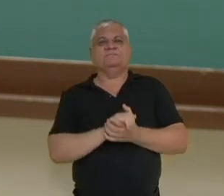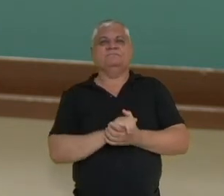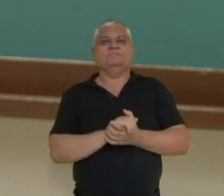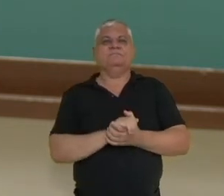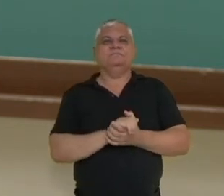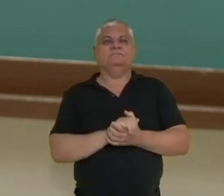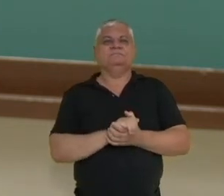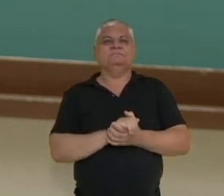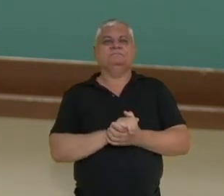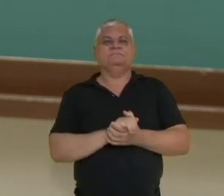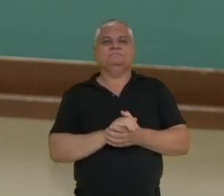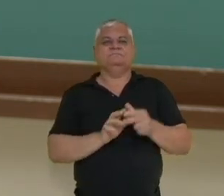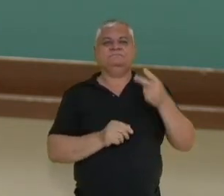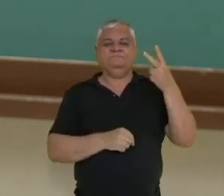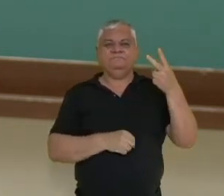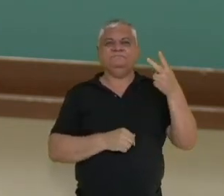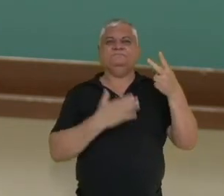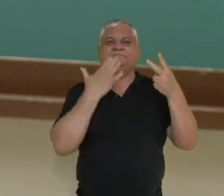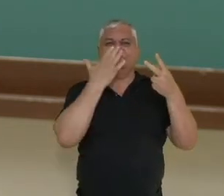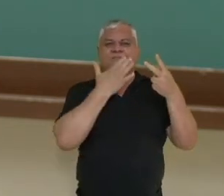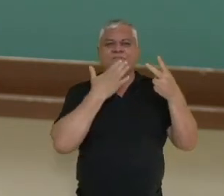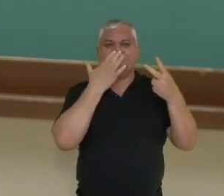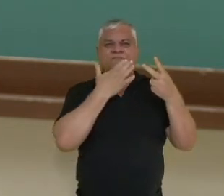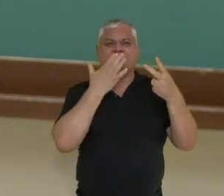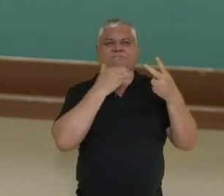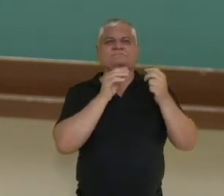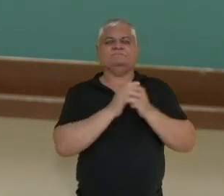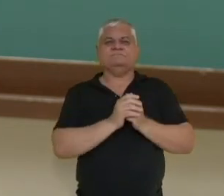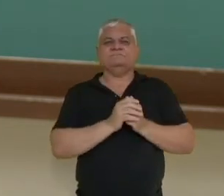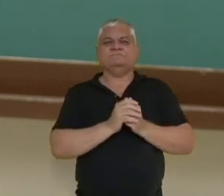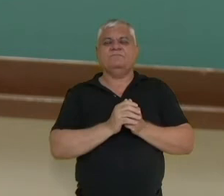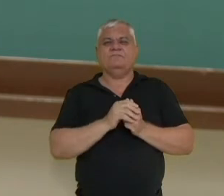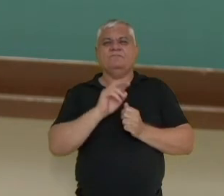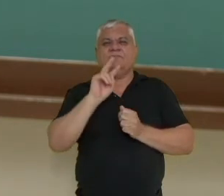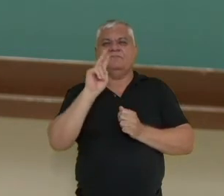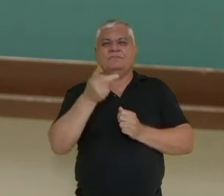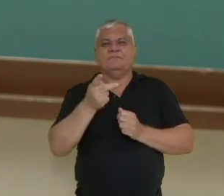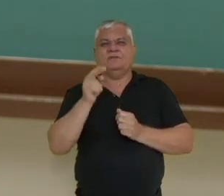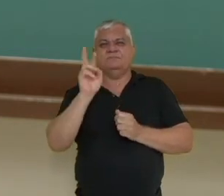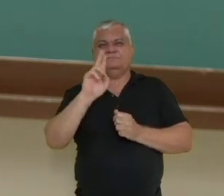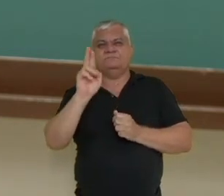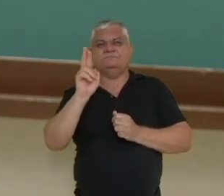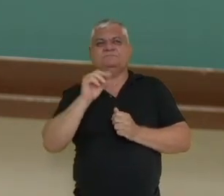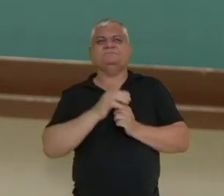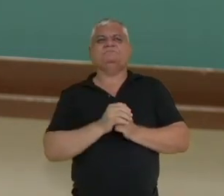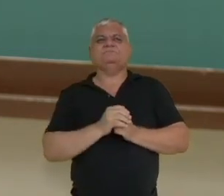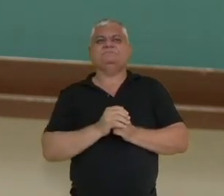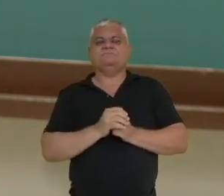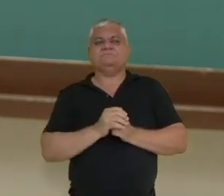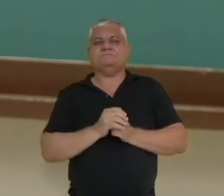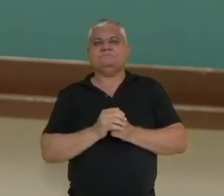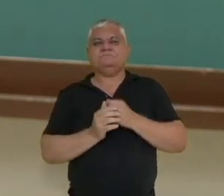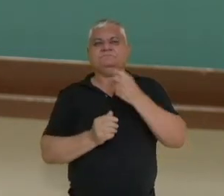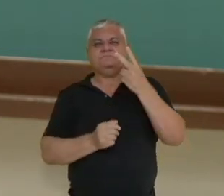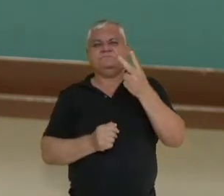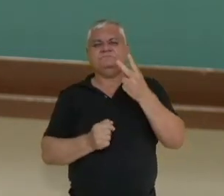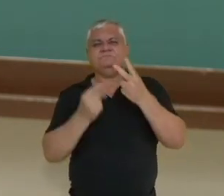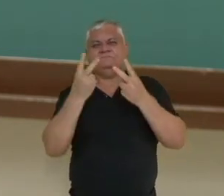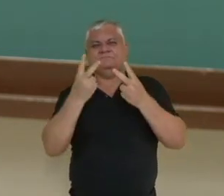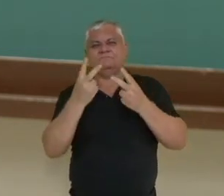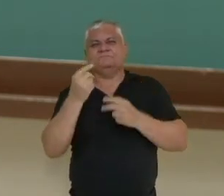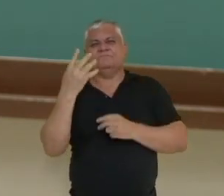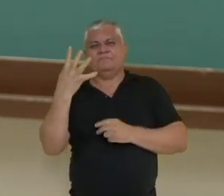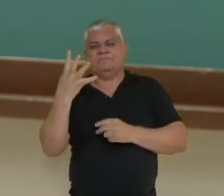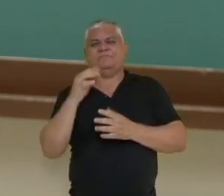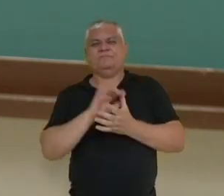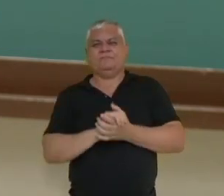R$4,50, tá? E depois eu tenho mais 2 doces que custaram R$2 cada um. Então, 2 vezes